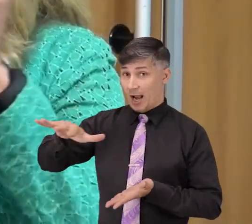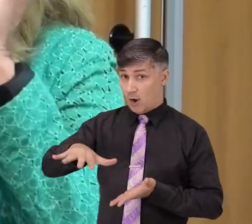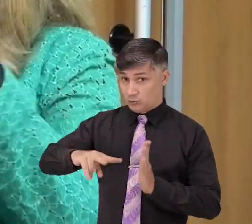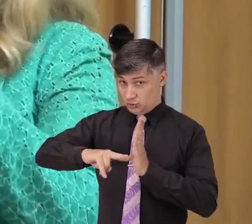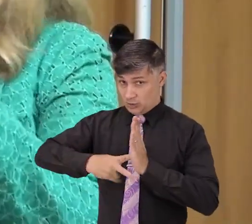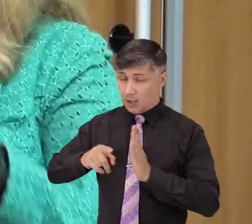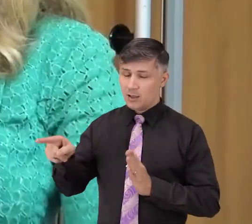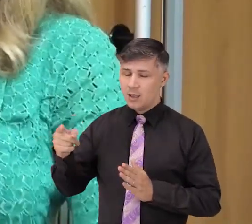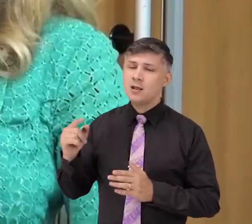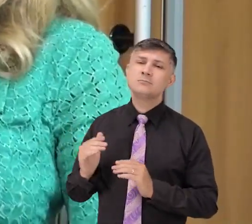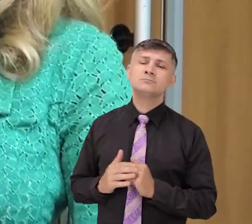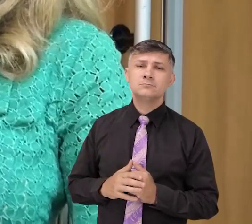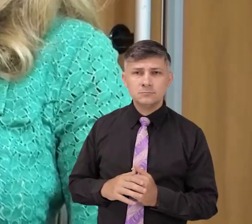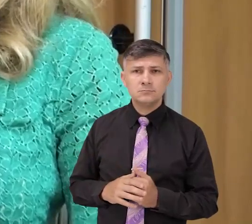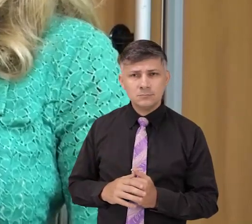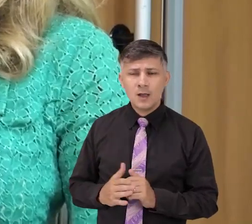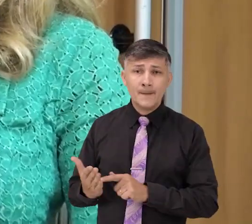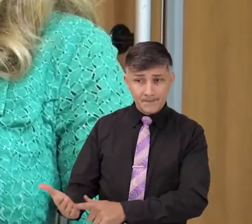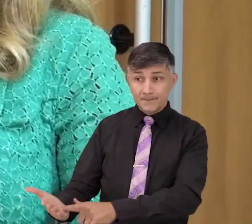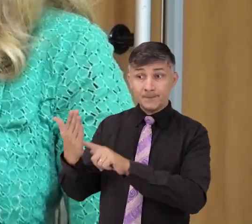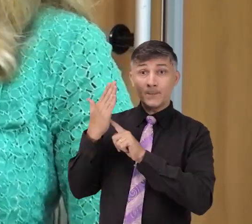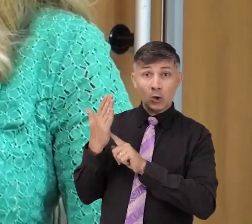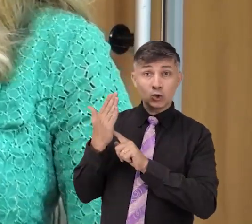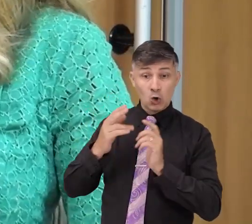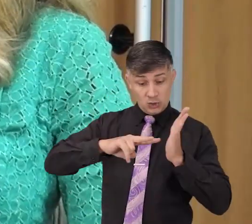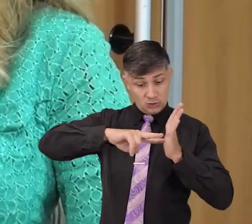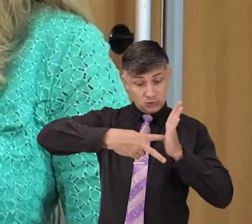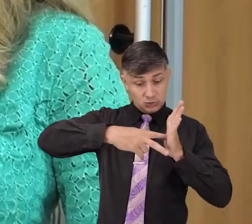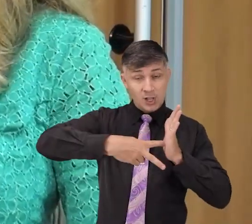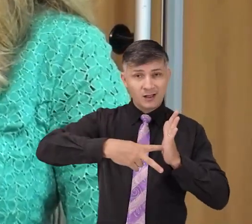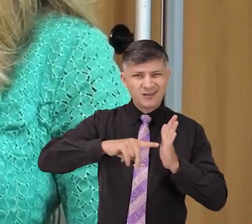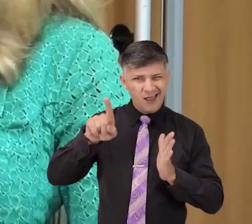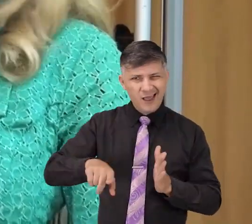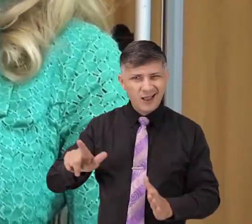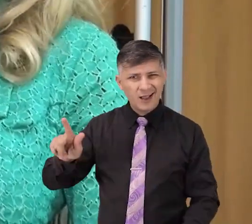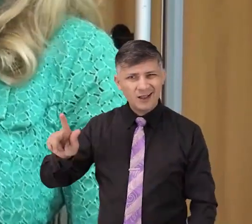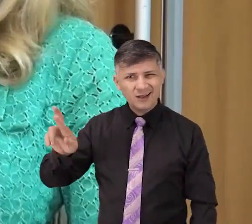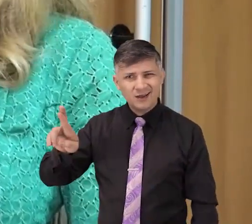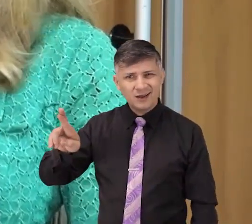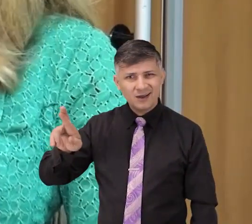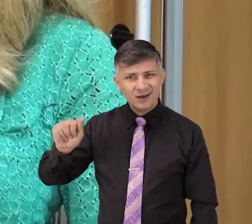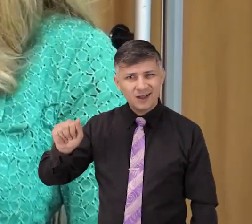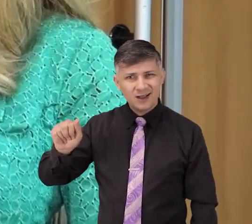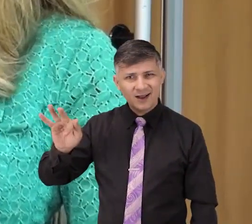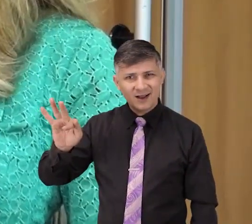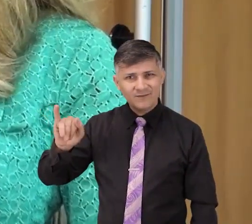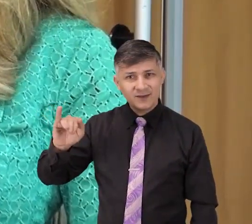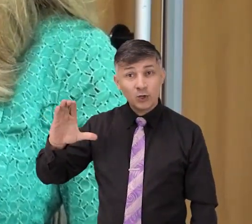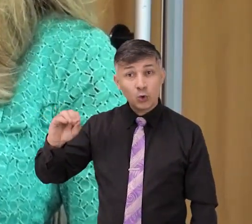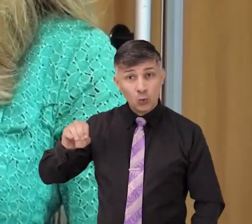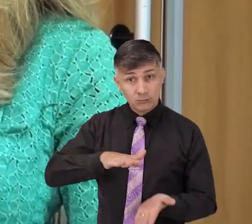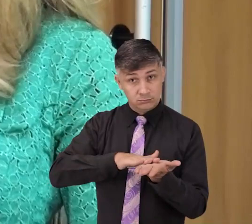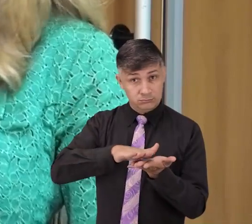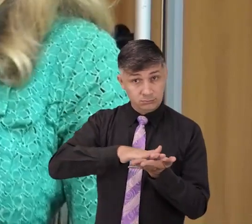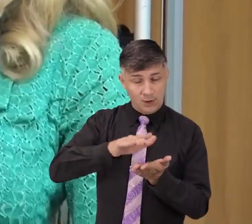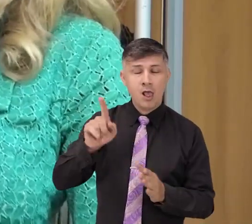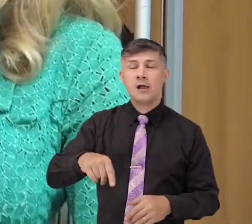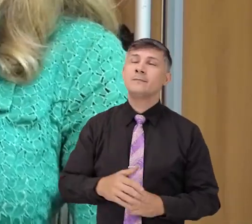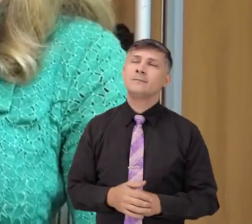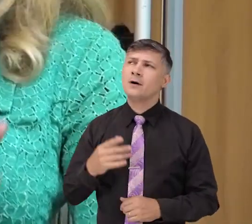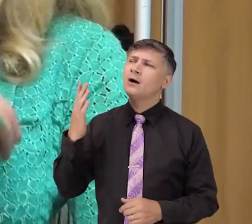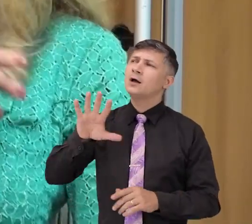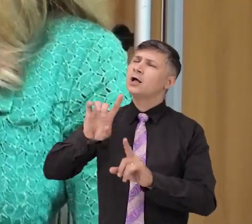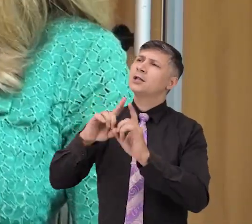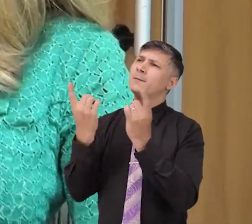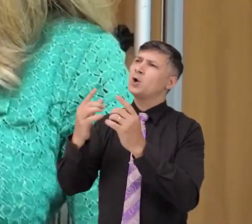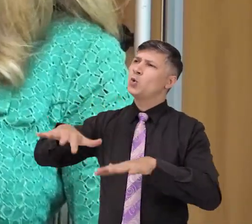secretário-geral, ele, né, me apresentou o Sindicato dos Gráficos, comecei a trabalhar com o Sindicato dos Gráficos, que